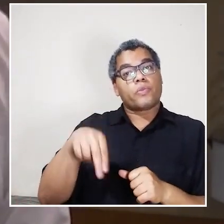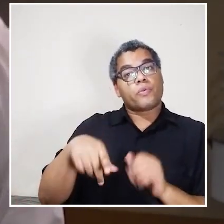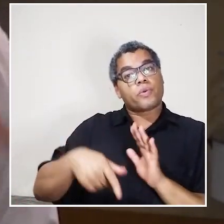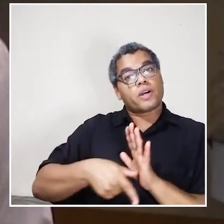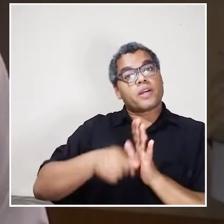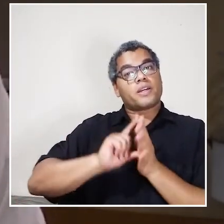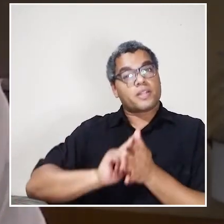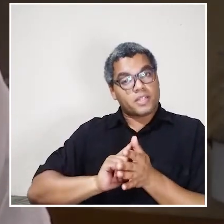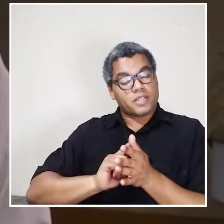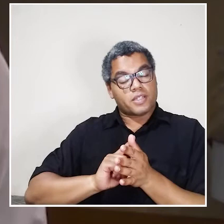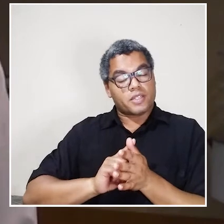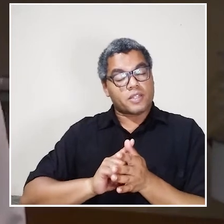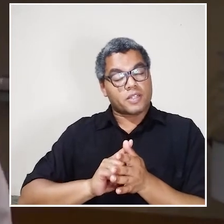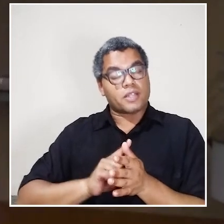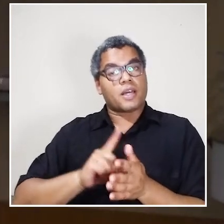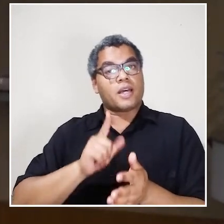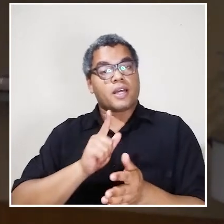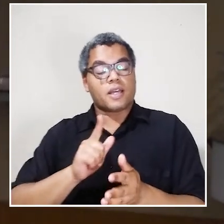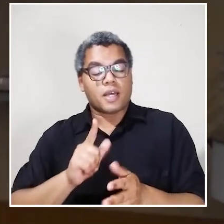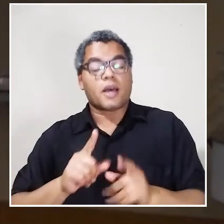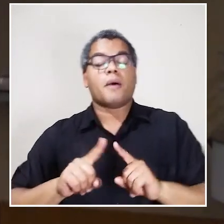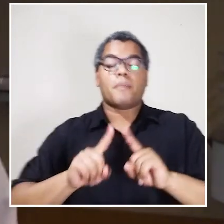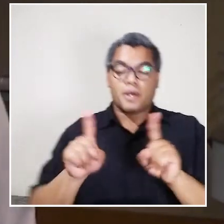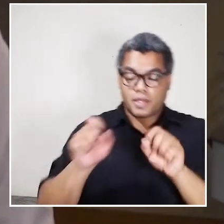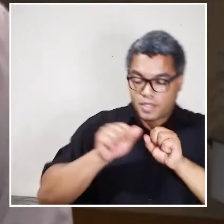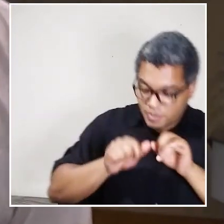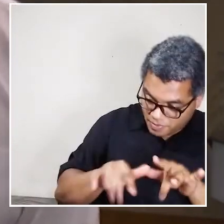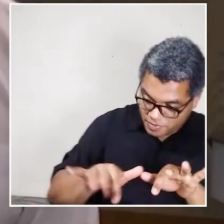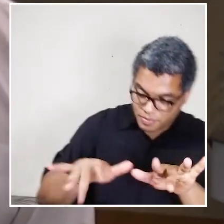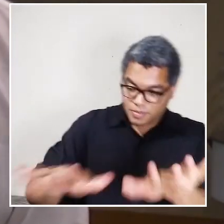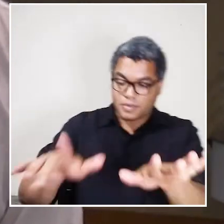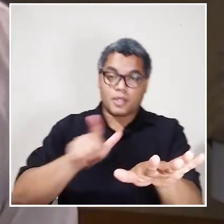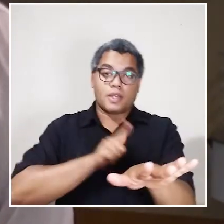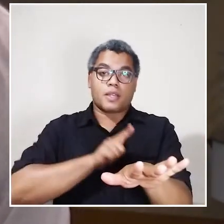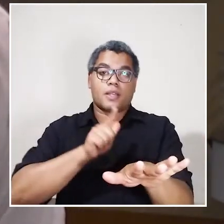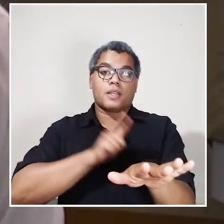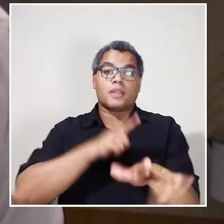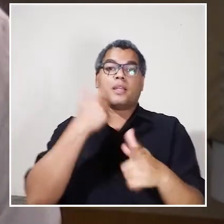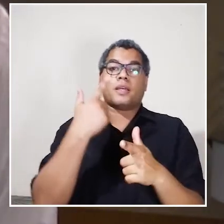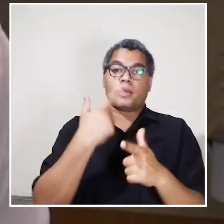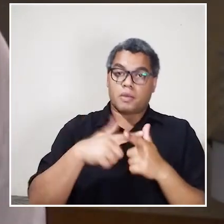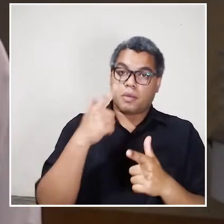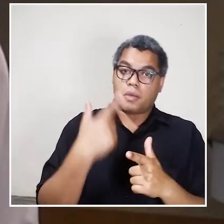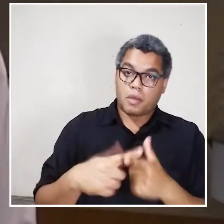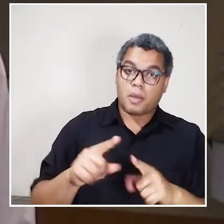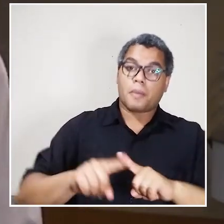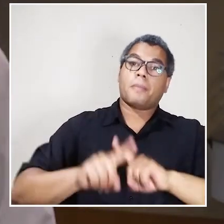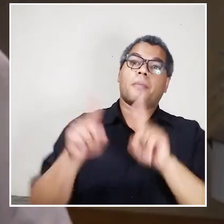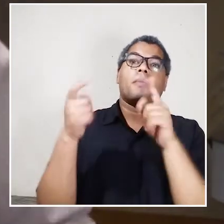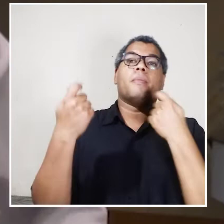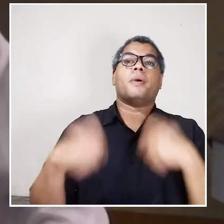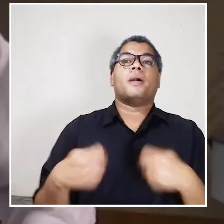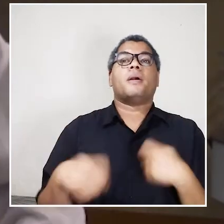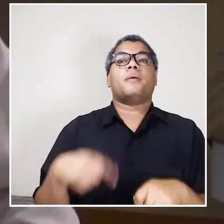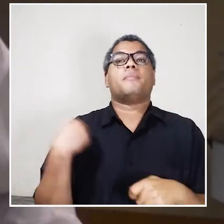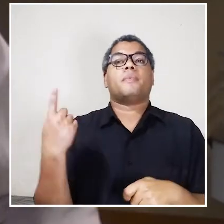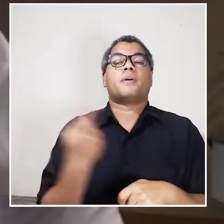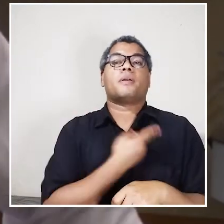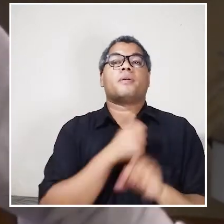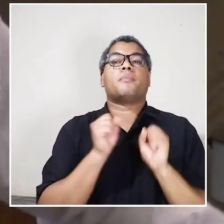Há um mal da dispersão, mas a dispersão também, muitas vezes, é necessária para que nós